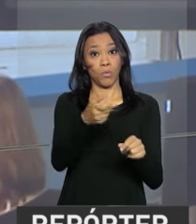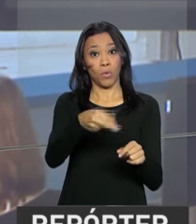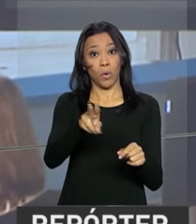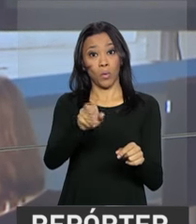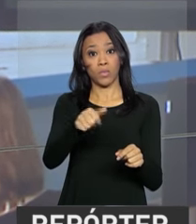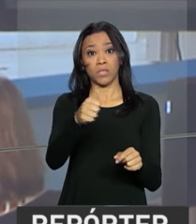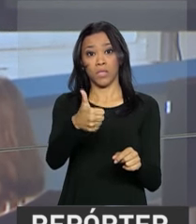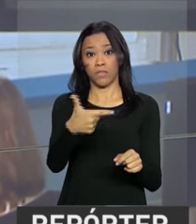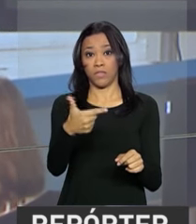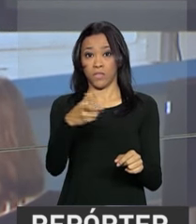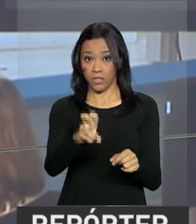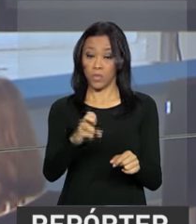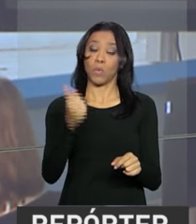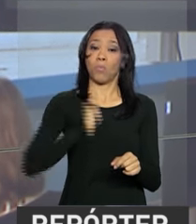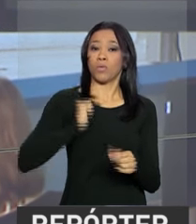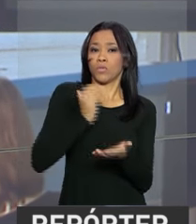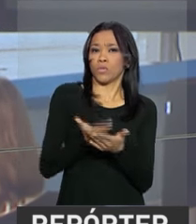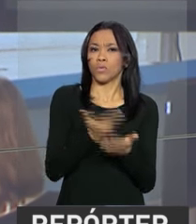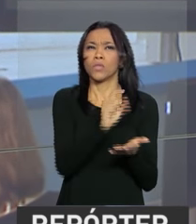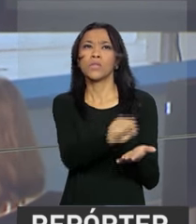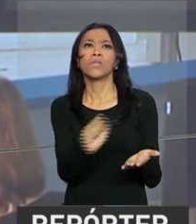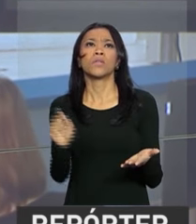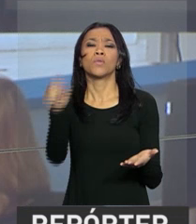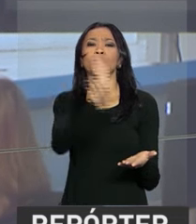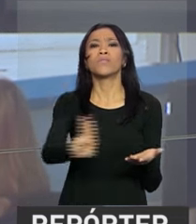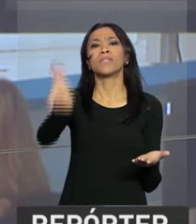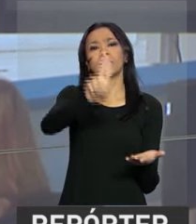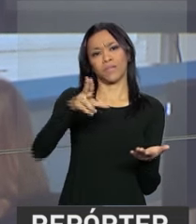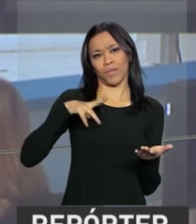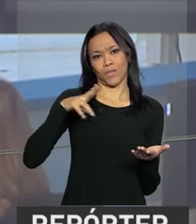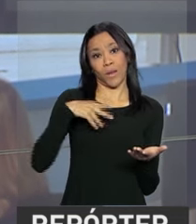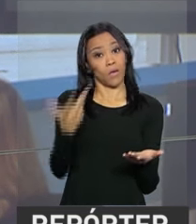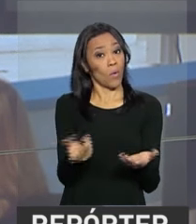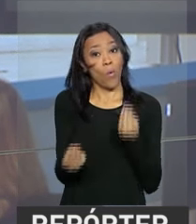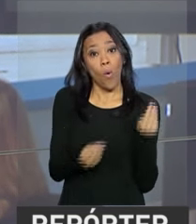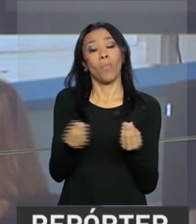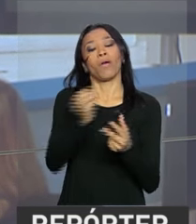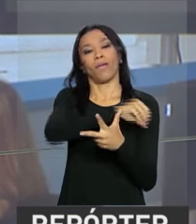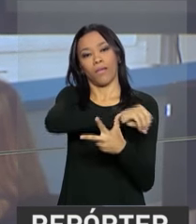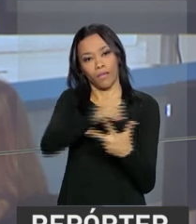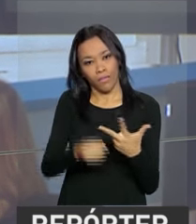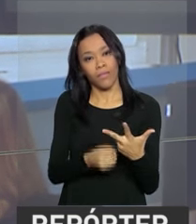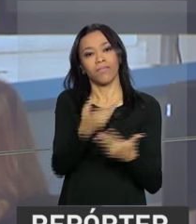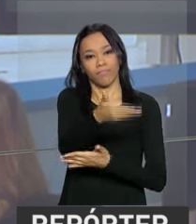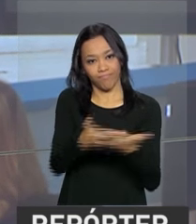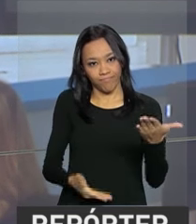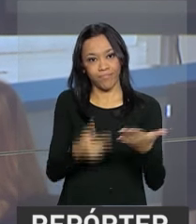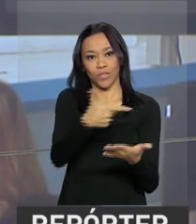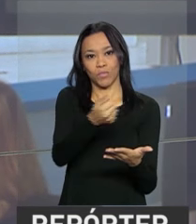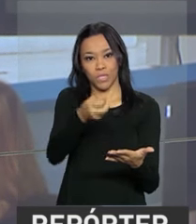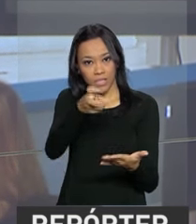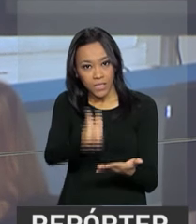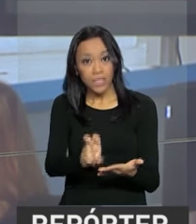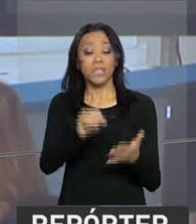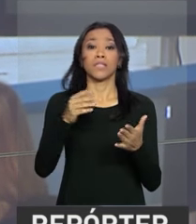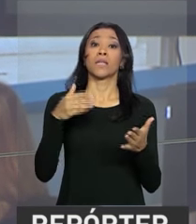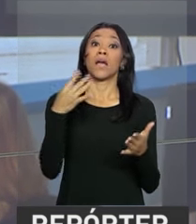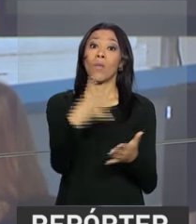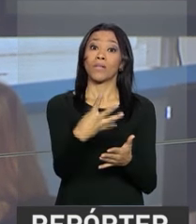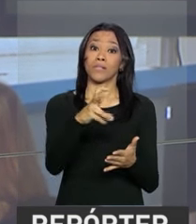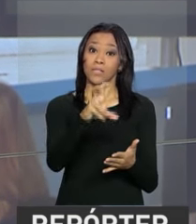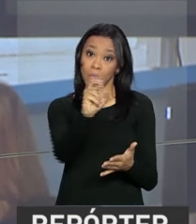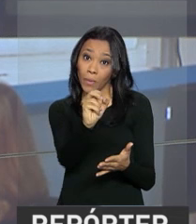bolsas de estudo em universidades particulares para participar o candidato deve ter feito o Enem de 2015 ter tirado no mínimo